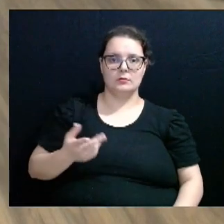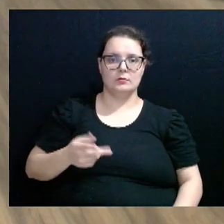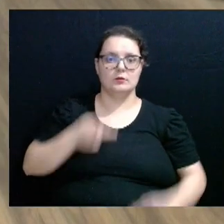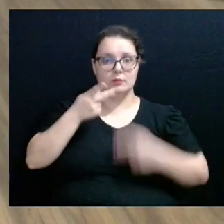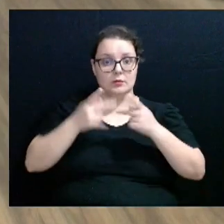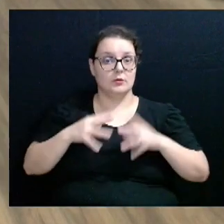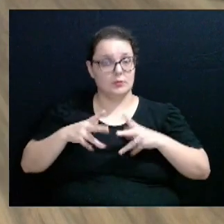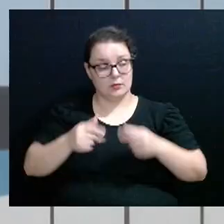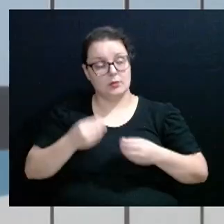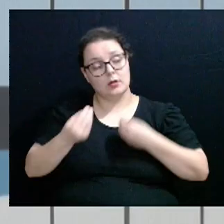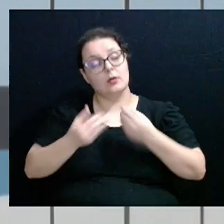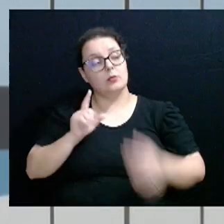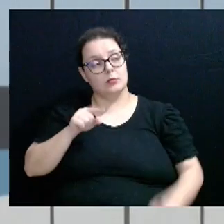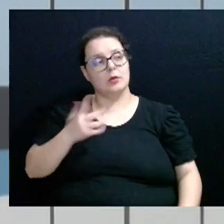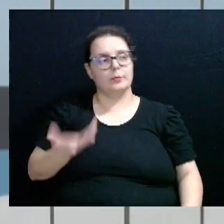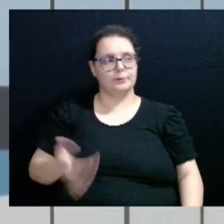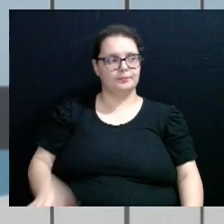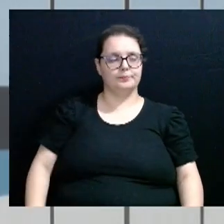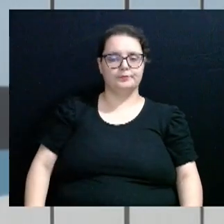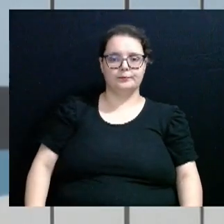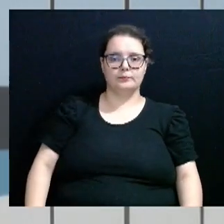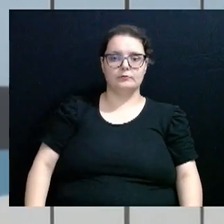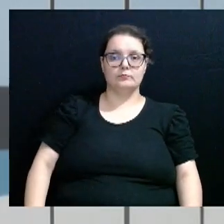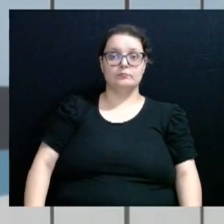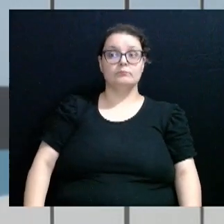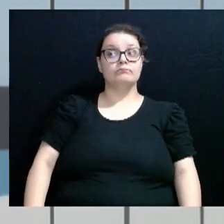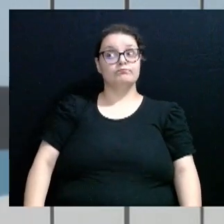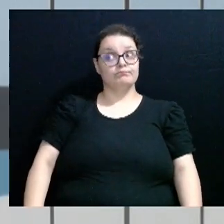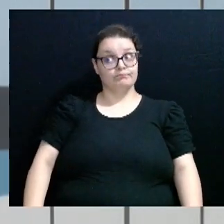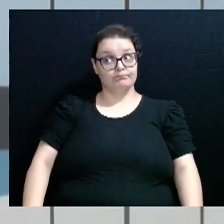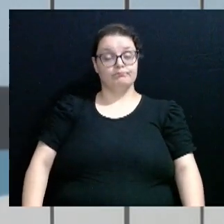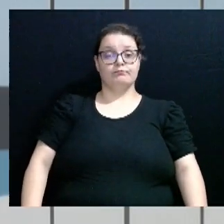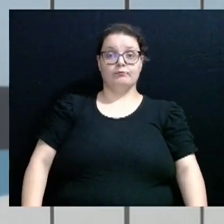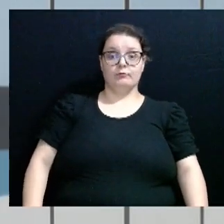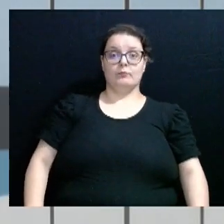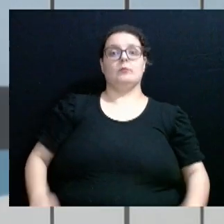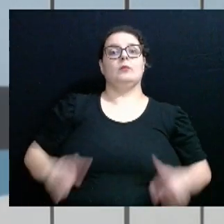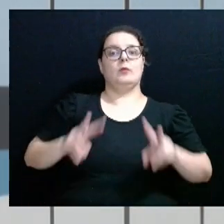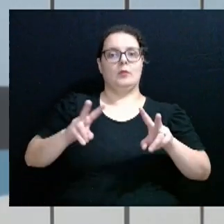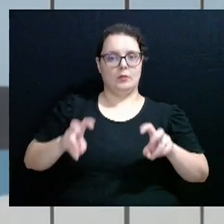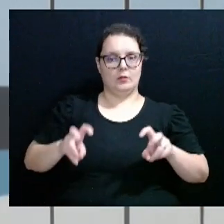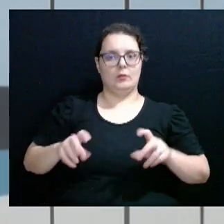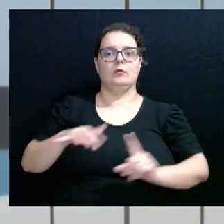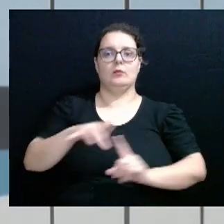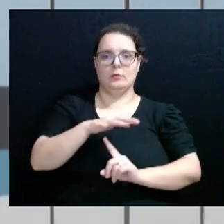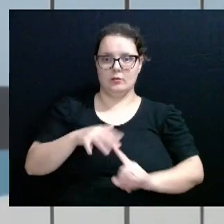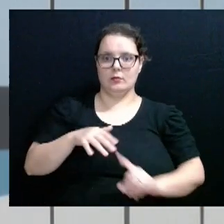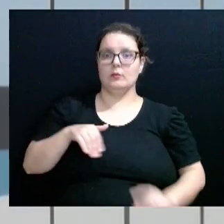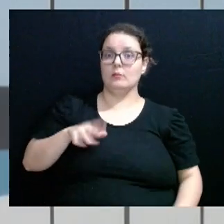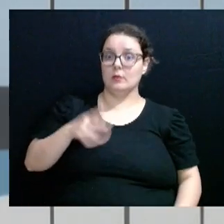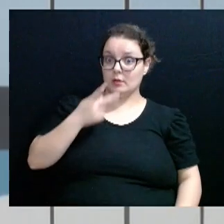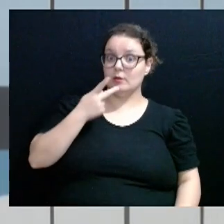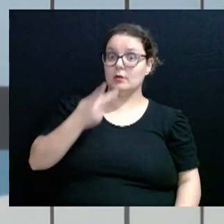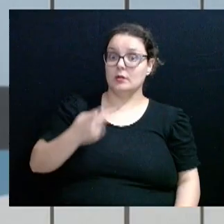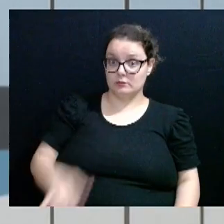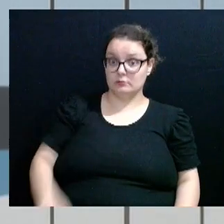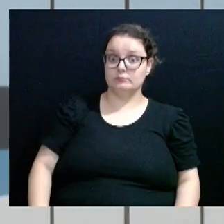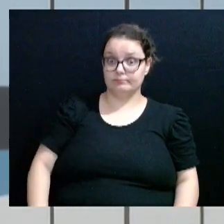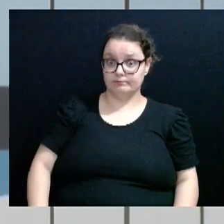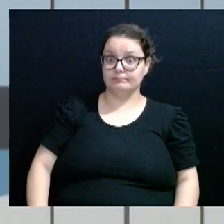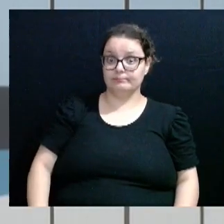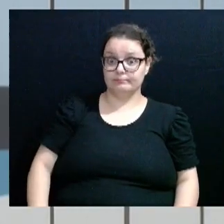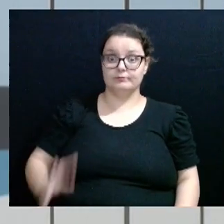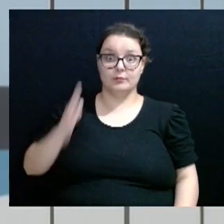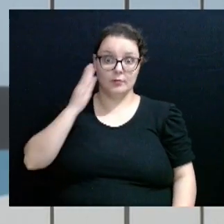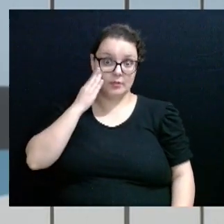isso? Olha, o assunto que a gente mais falou esse ano foi meio ambiente, né? A gente sabe que vai ter uma COP agora no